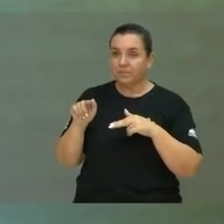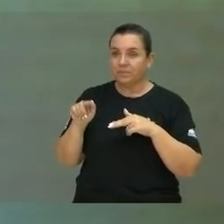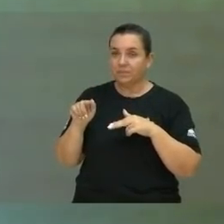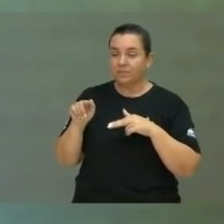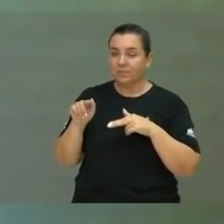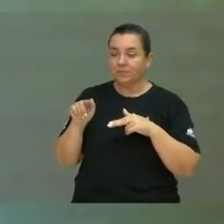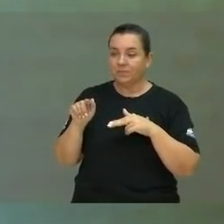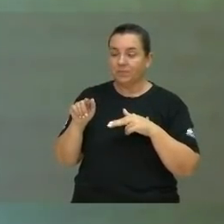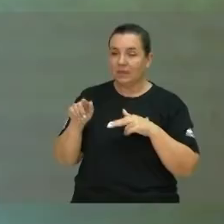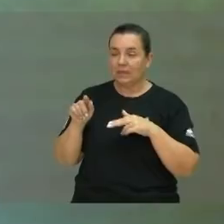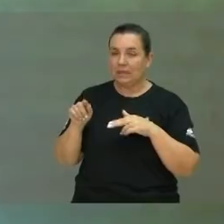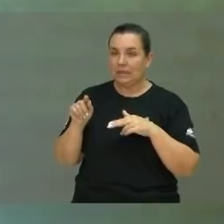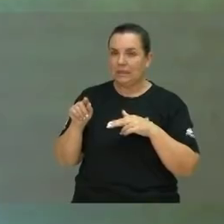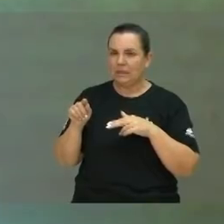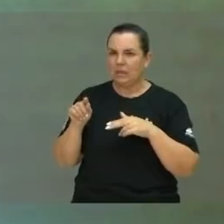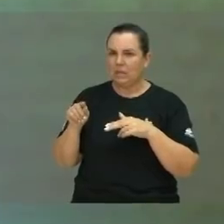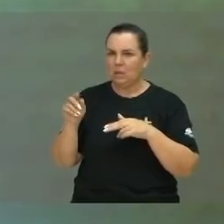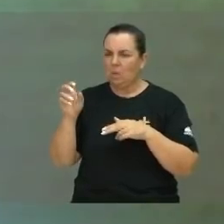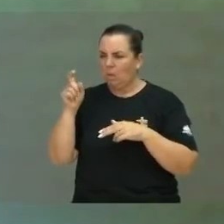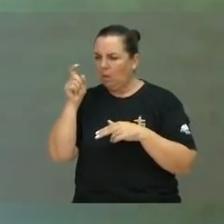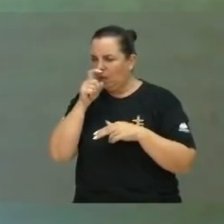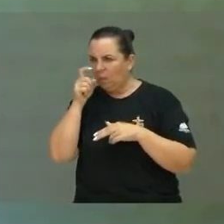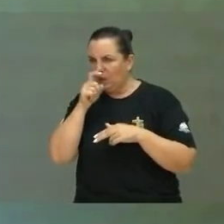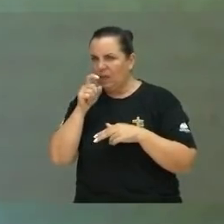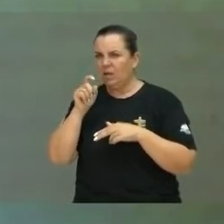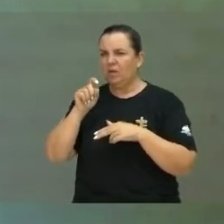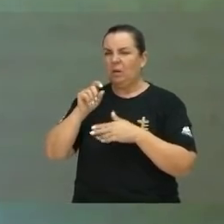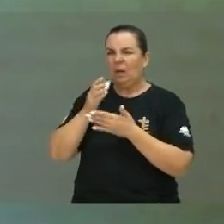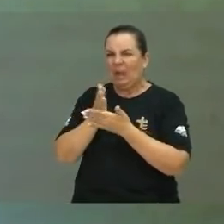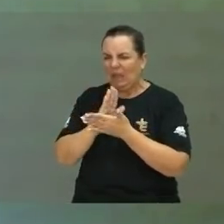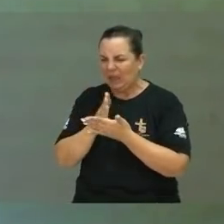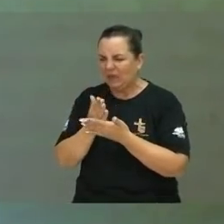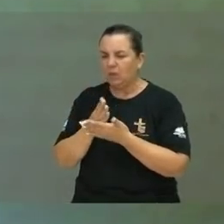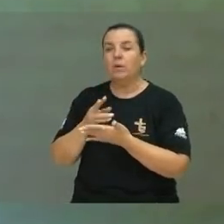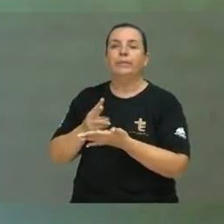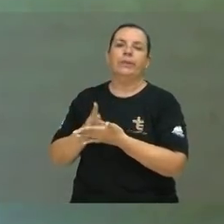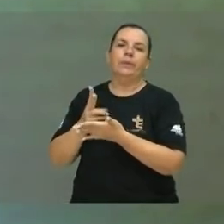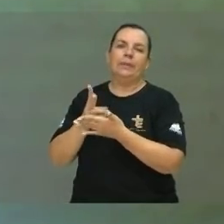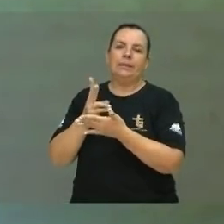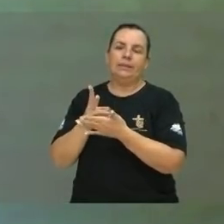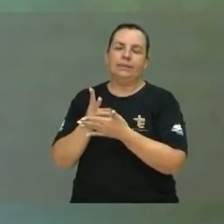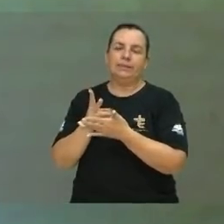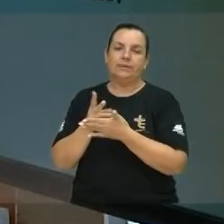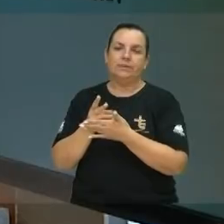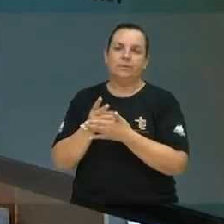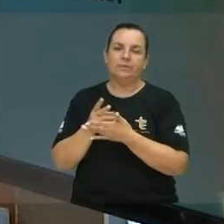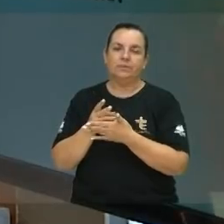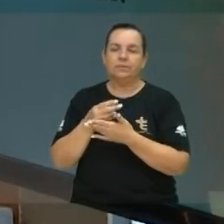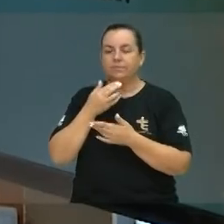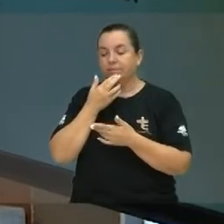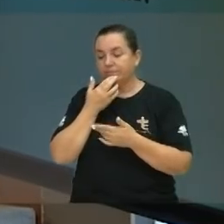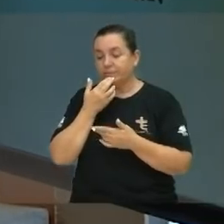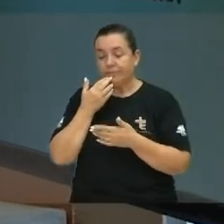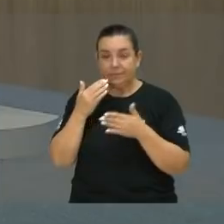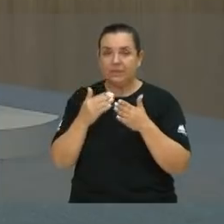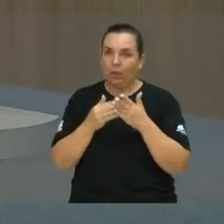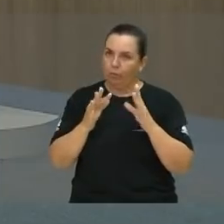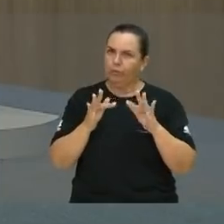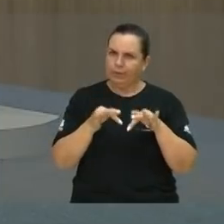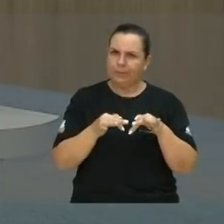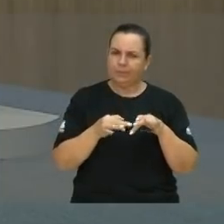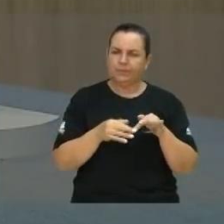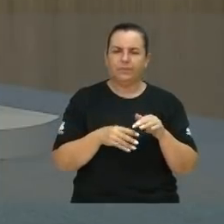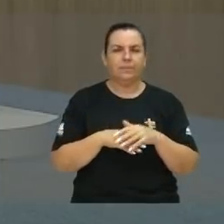aquele que o traiu permanece e até o fim